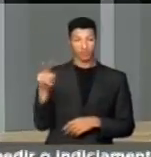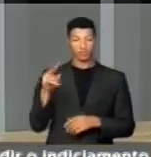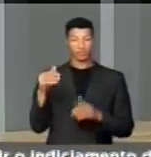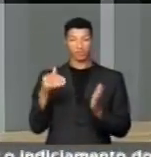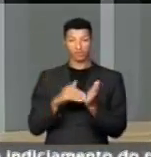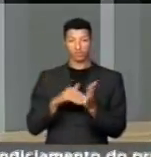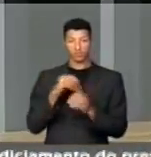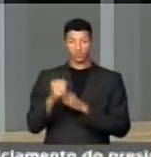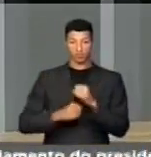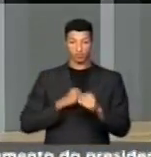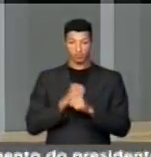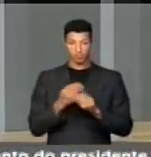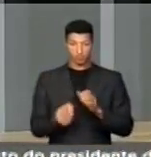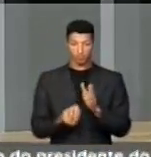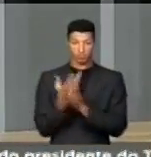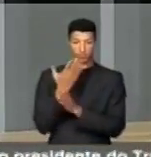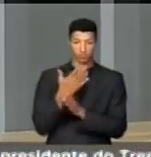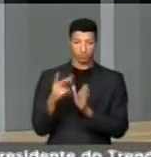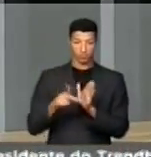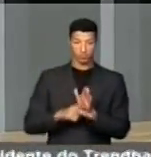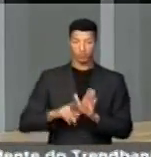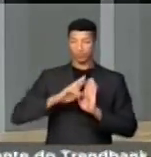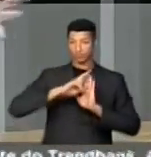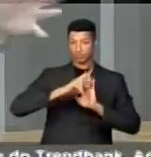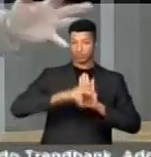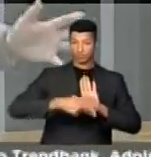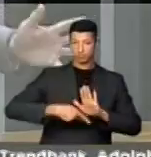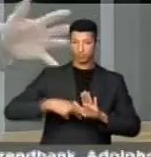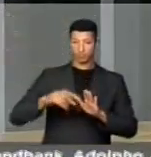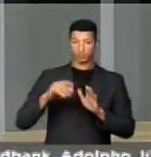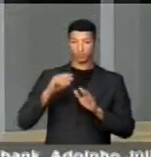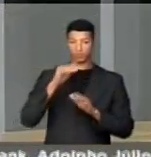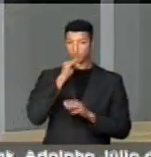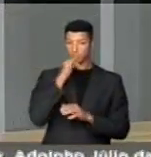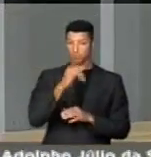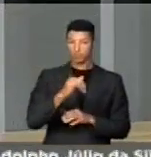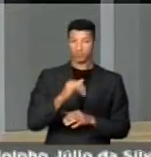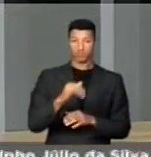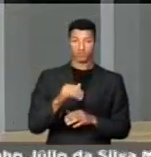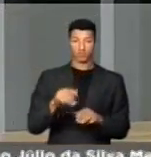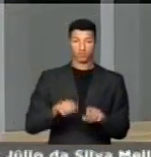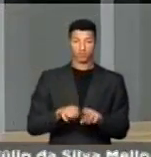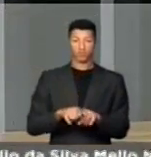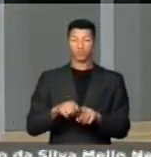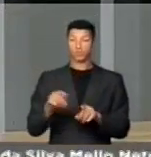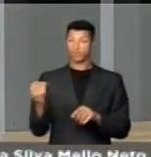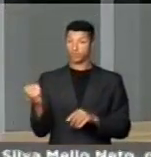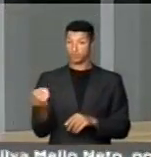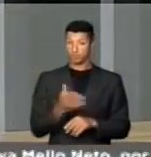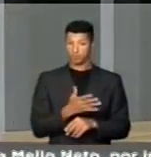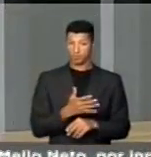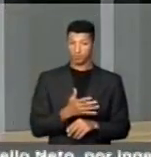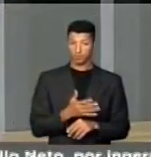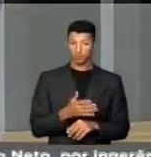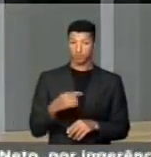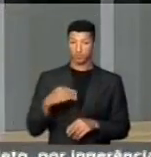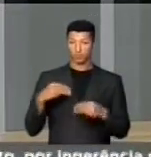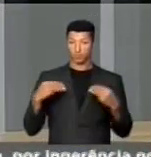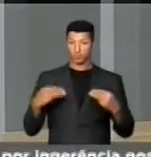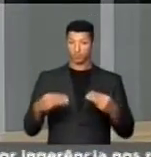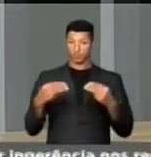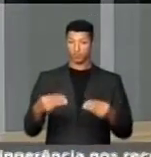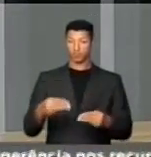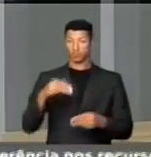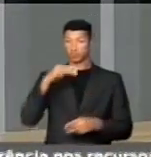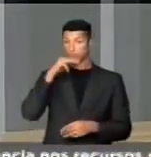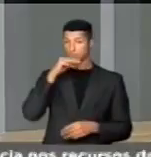últimos anos a implantação de diversos parques de energia eólica. E recentemente, o Ministério das